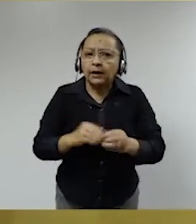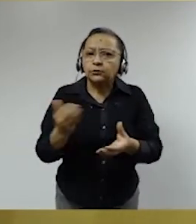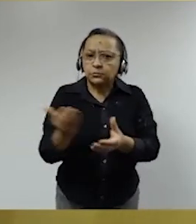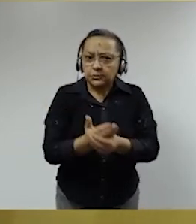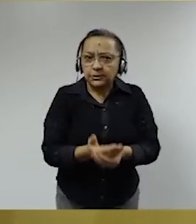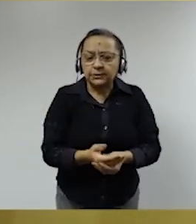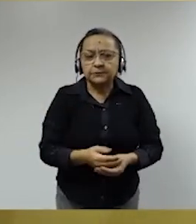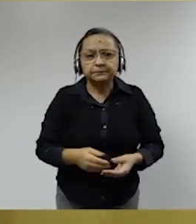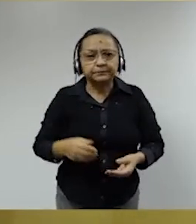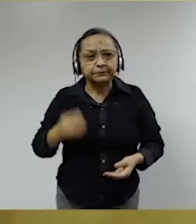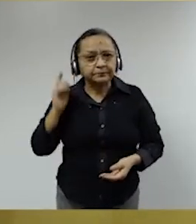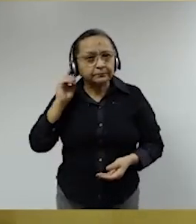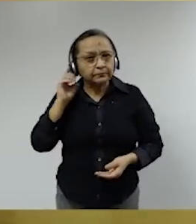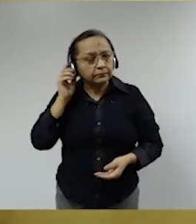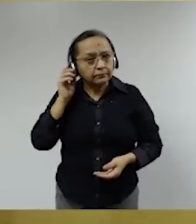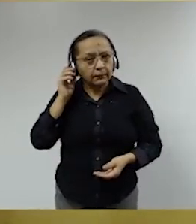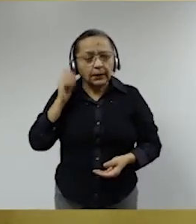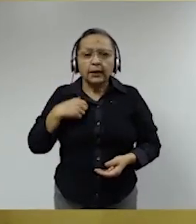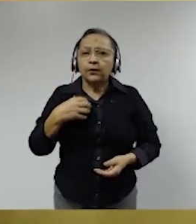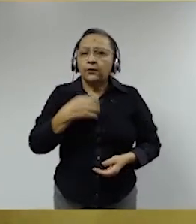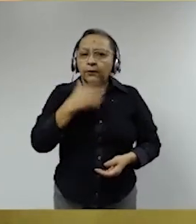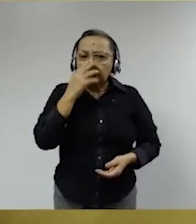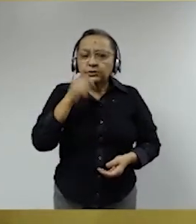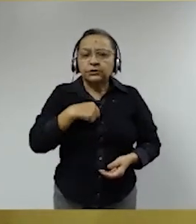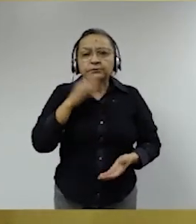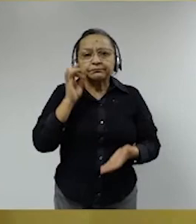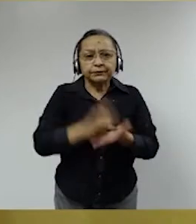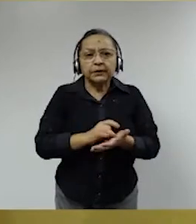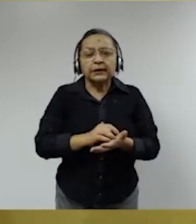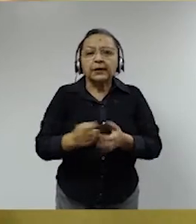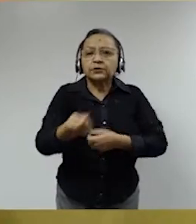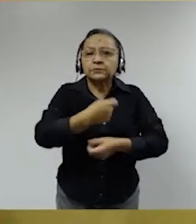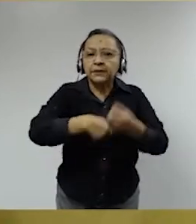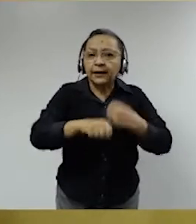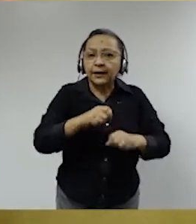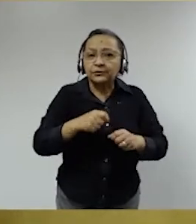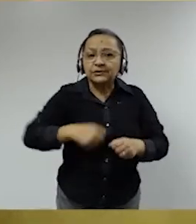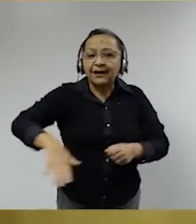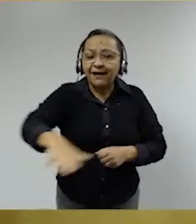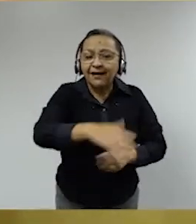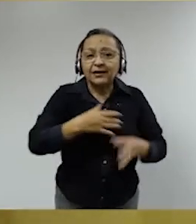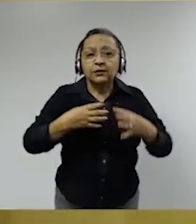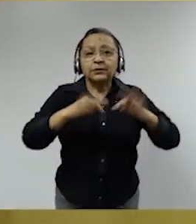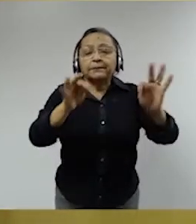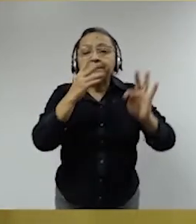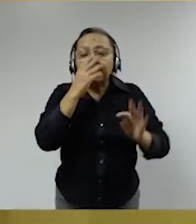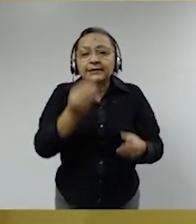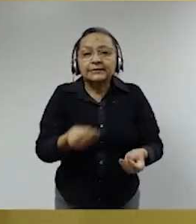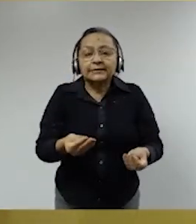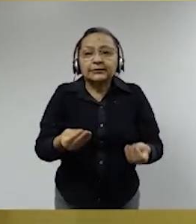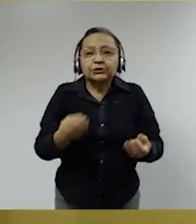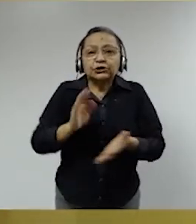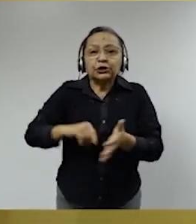que isso, definitivamente, os mercados digitais nos tiram da nossa zona de conforto, né? Na minha